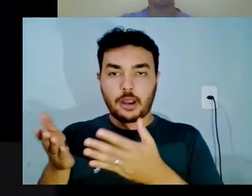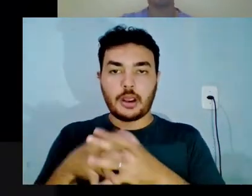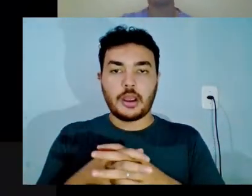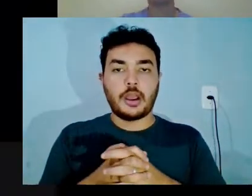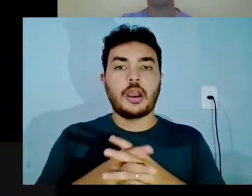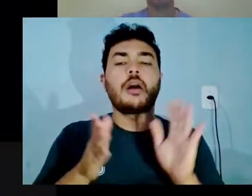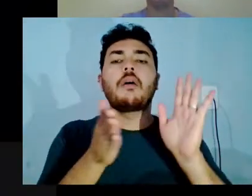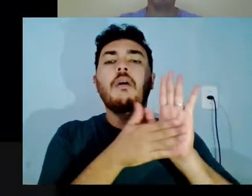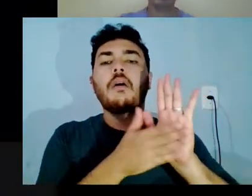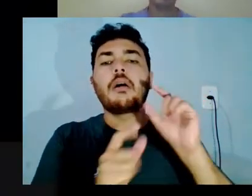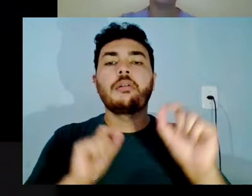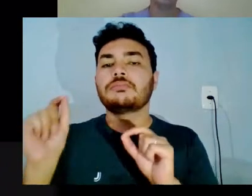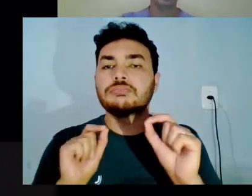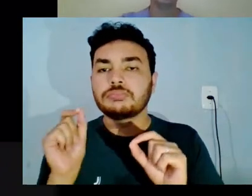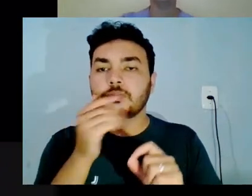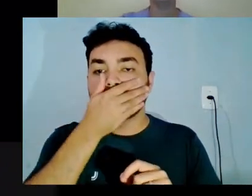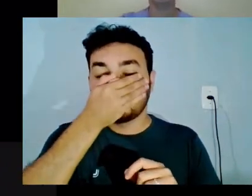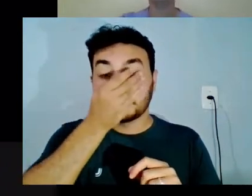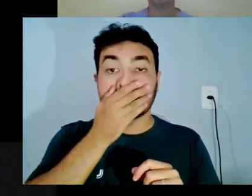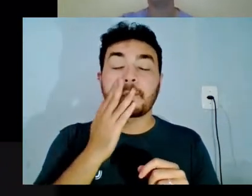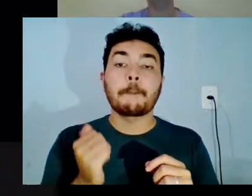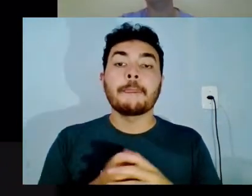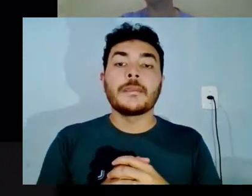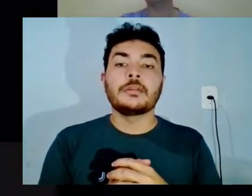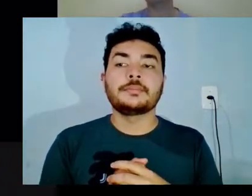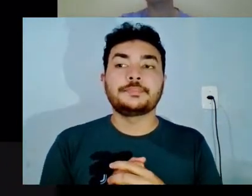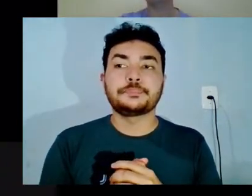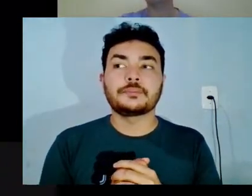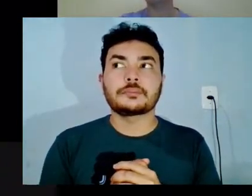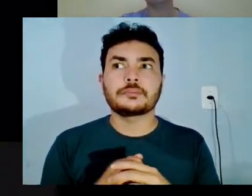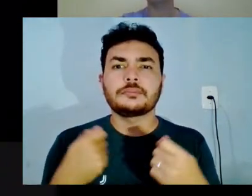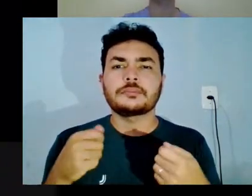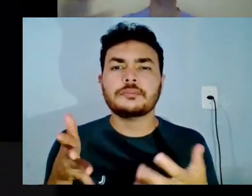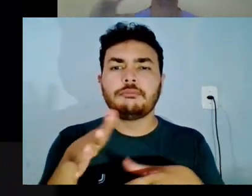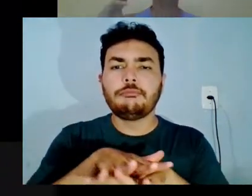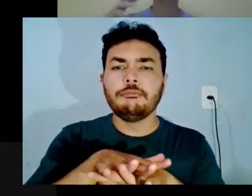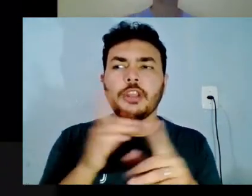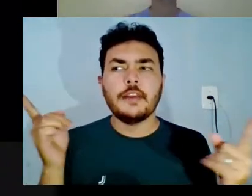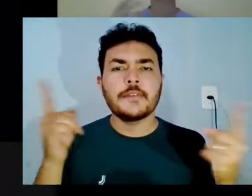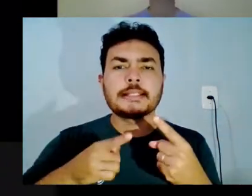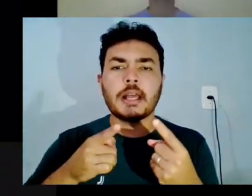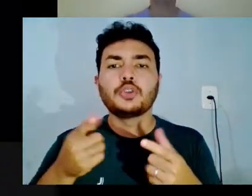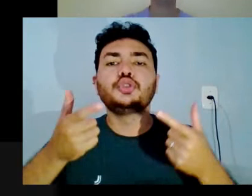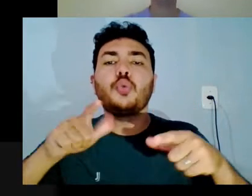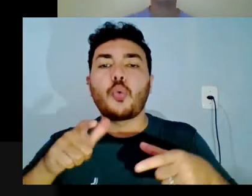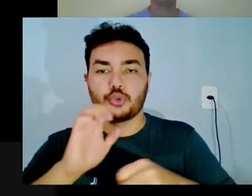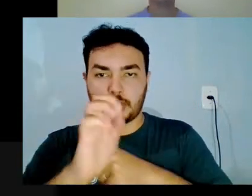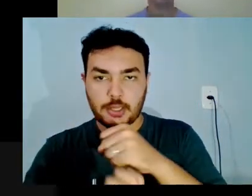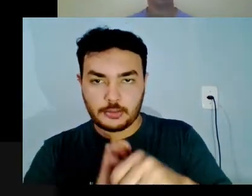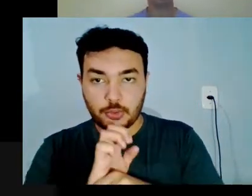o que eles propuseram, né? Que a inclusão da inversão da localização dos elétrons. Aí eles já começaram, a partir do